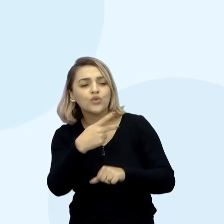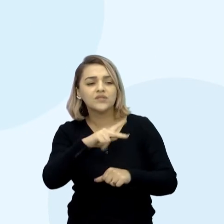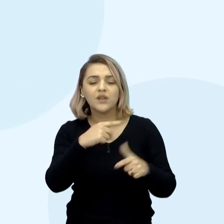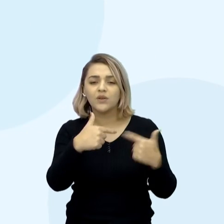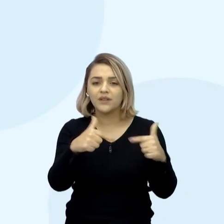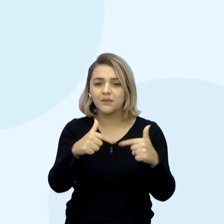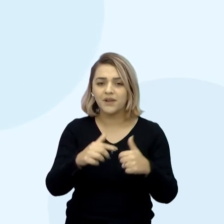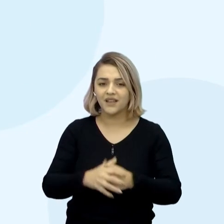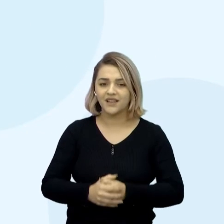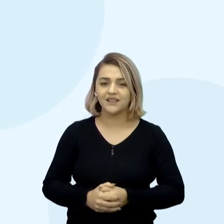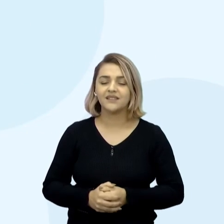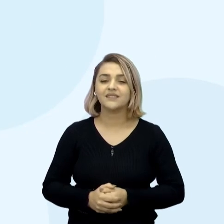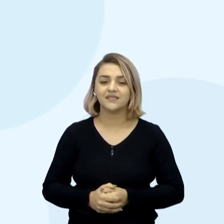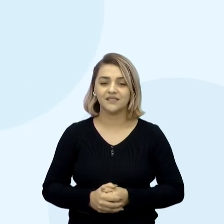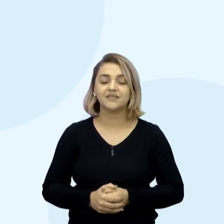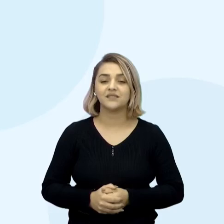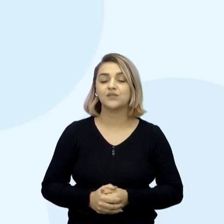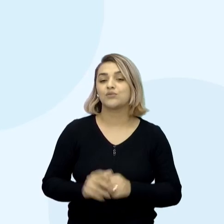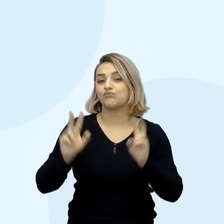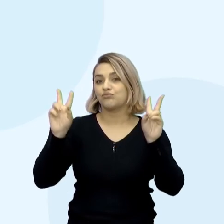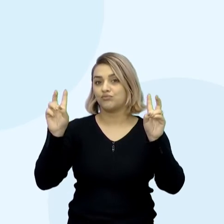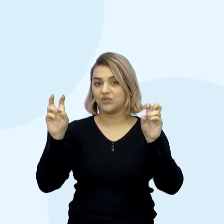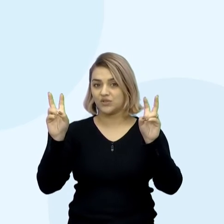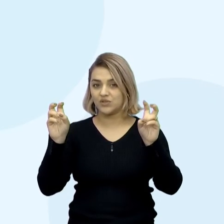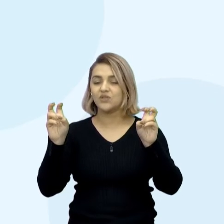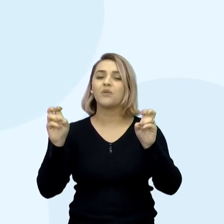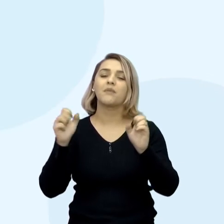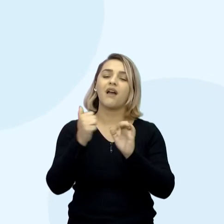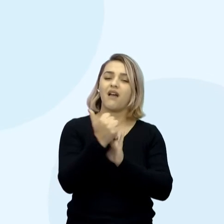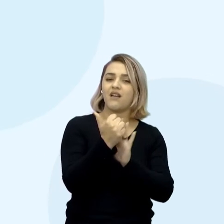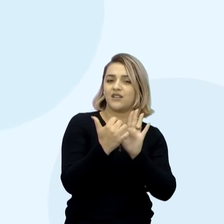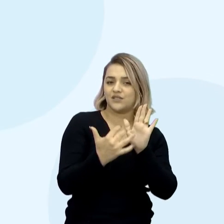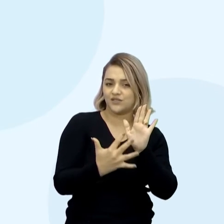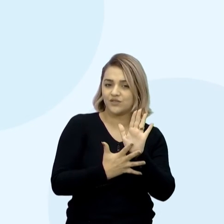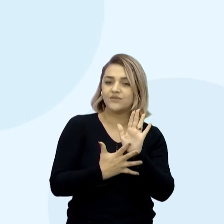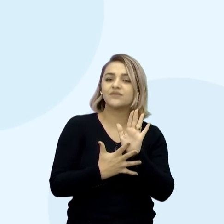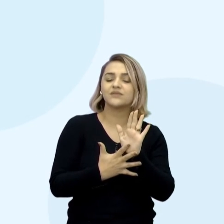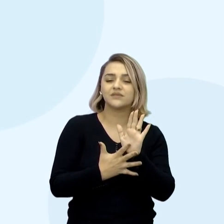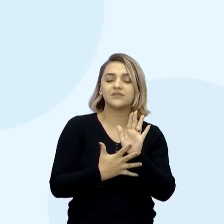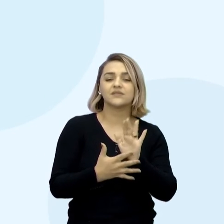lá. Com relação à elaboração de atividades,